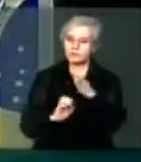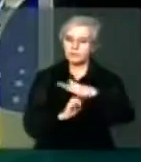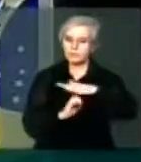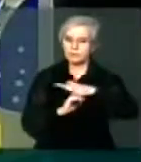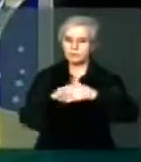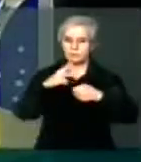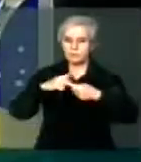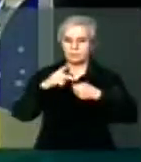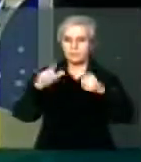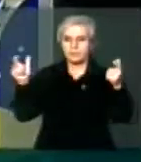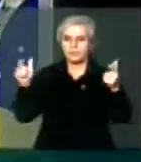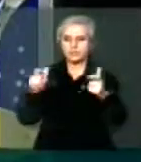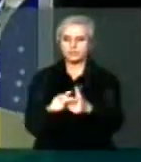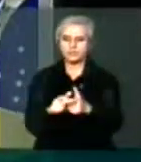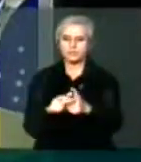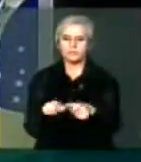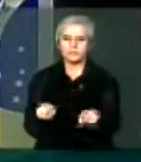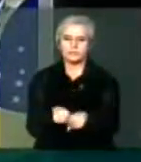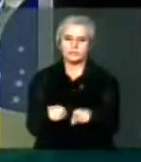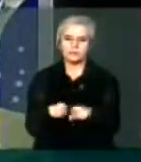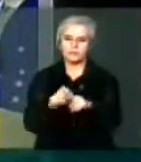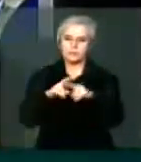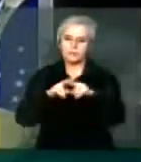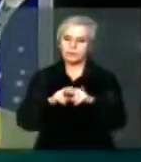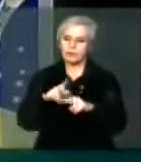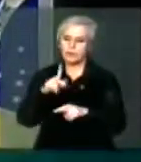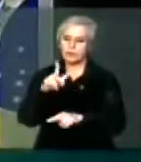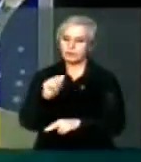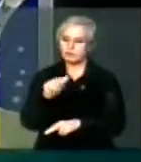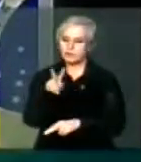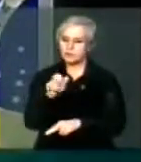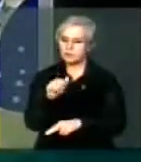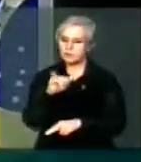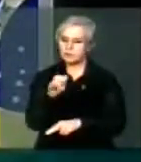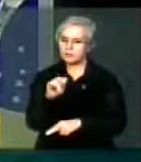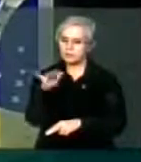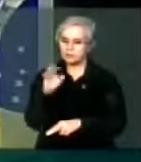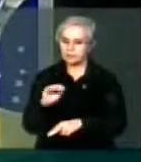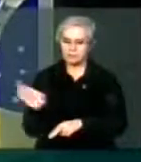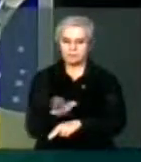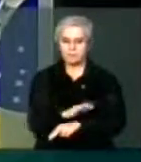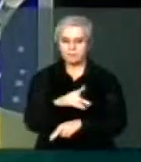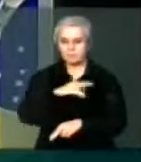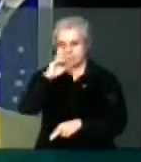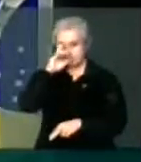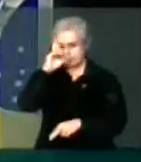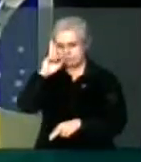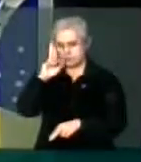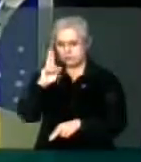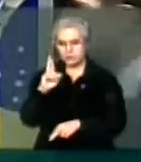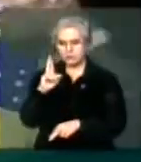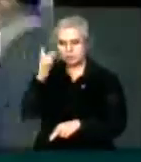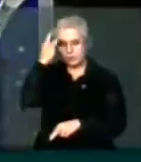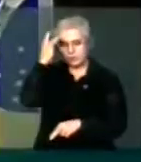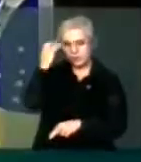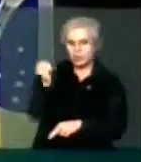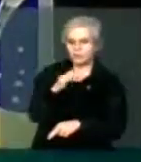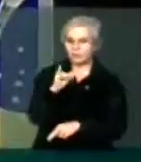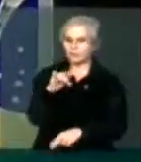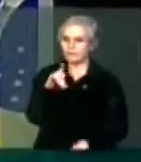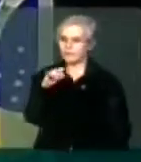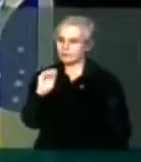Petrobras em razão dos efeitos da Operação Lava Jato. Segundo Fernando de Negri, diretor da Divisão de Inovação do